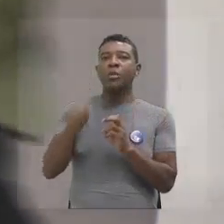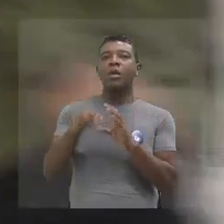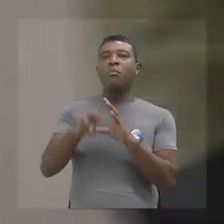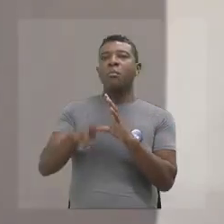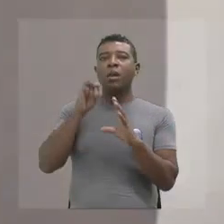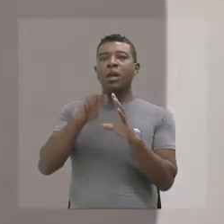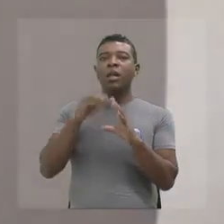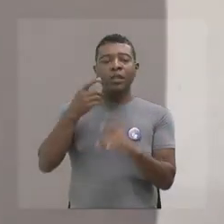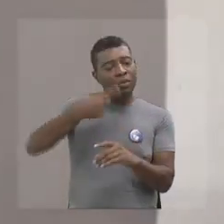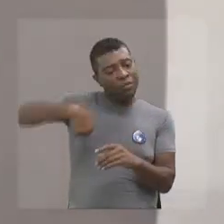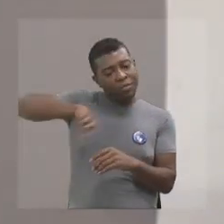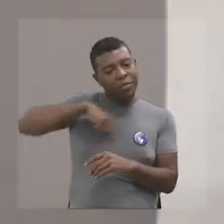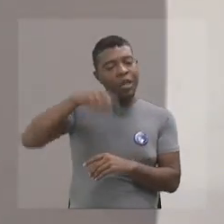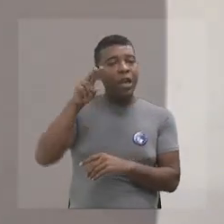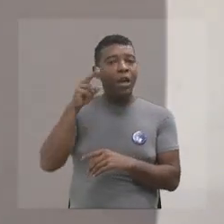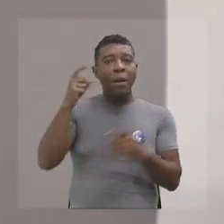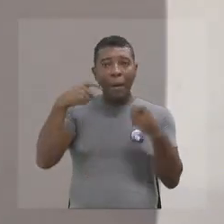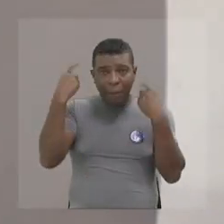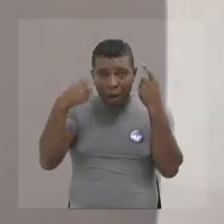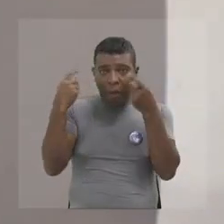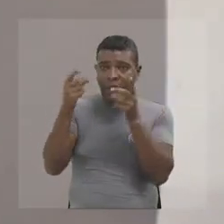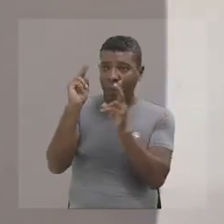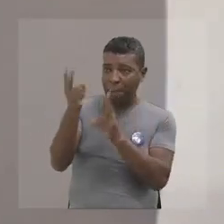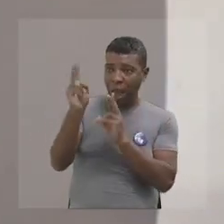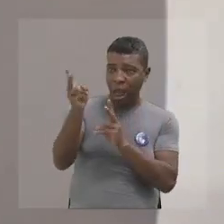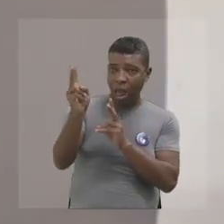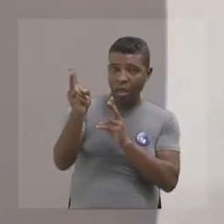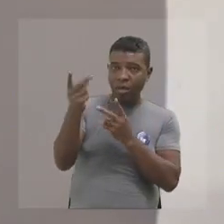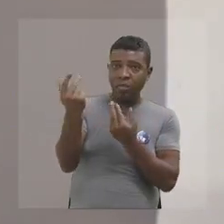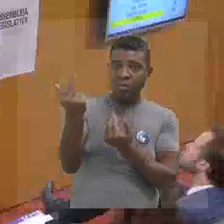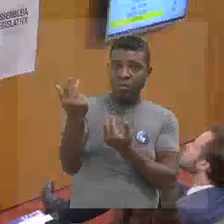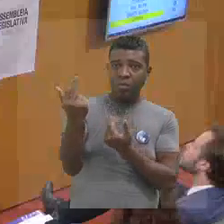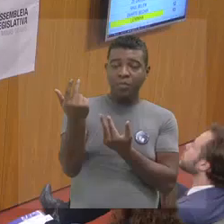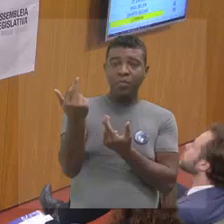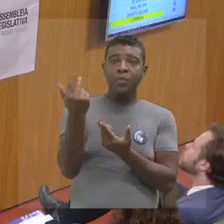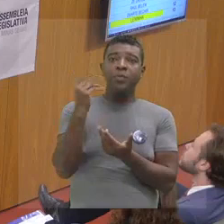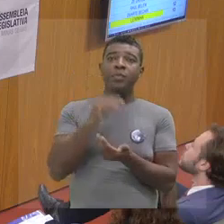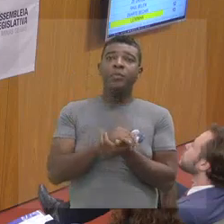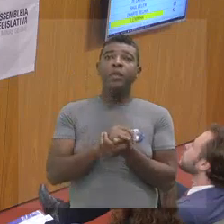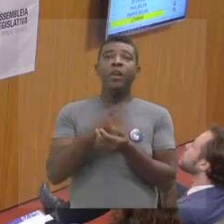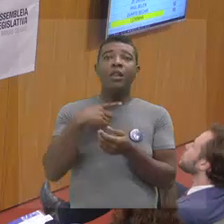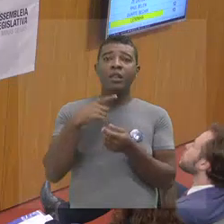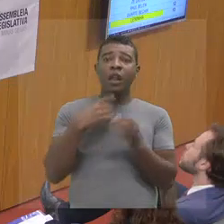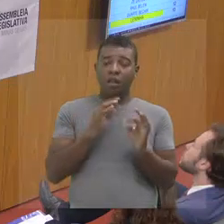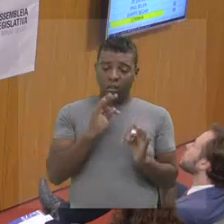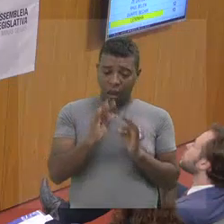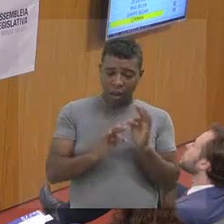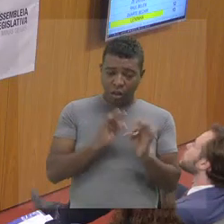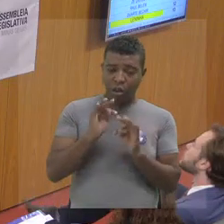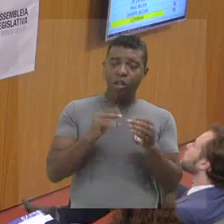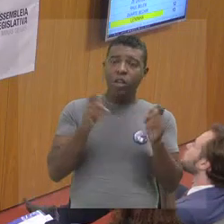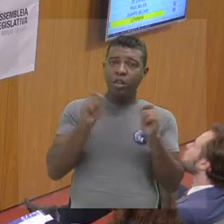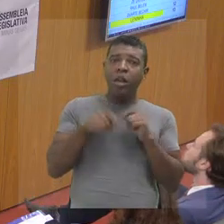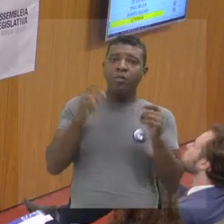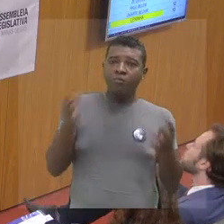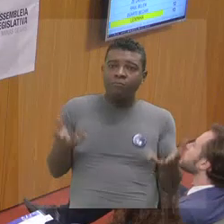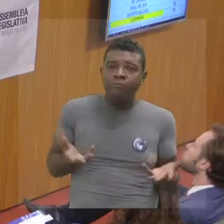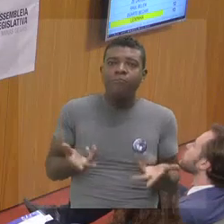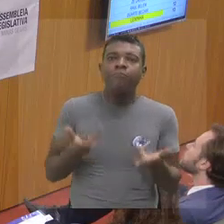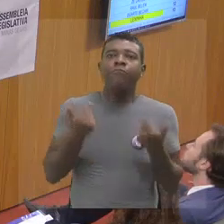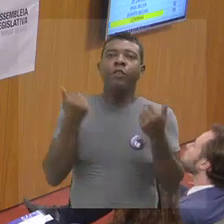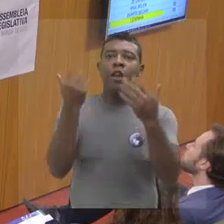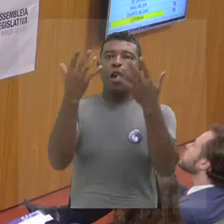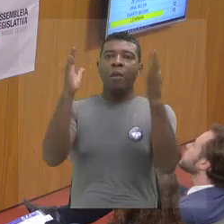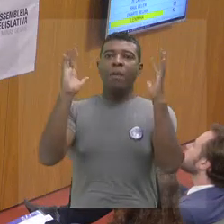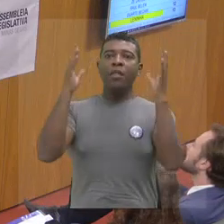a nossa preocupação também é a mesma né hoje nós temos tecnologia disponível para um Controle Ambiental efetivo aí a gente tem visto